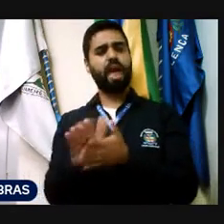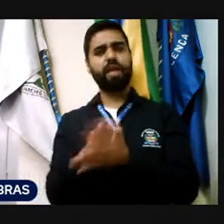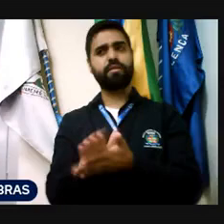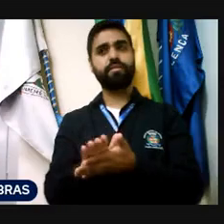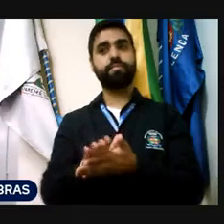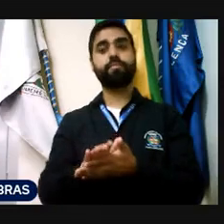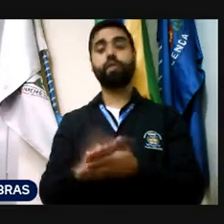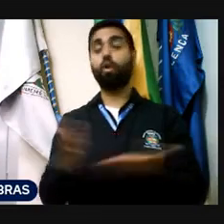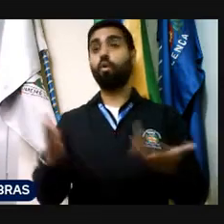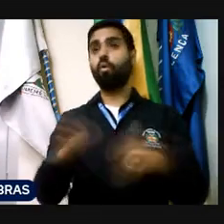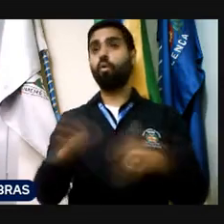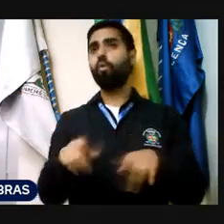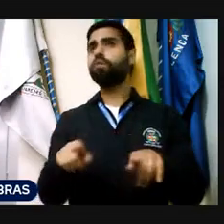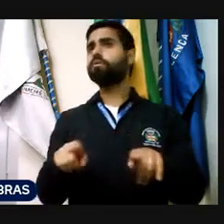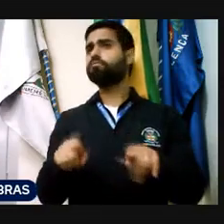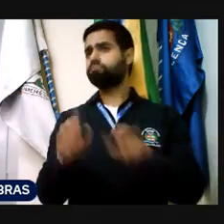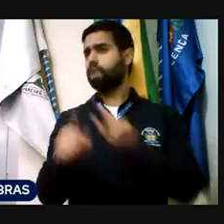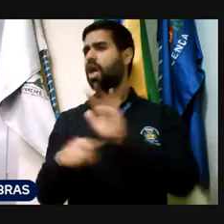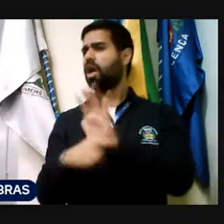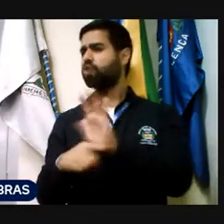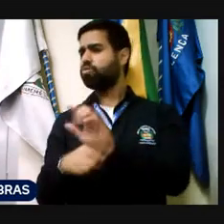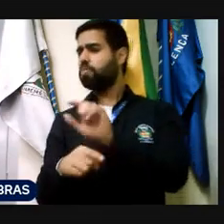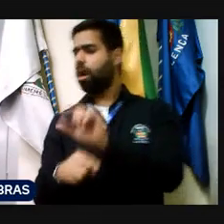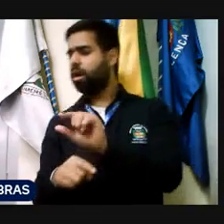cidade. Hoje, pelo menos, já ajuda um pouquinho,